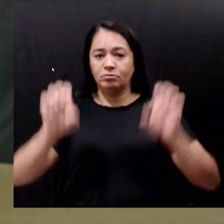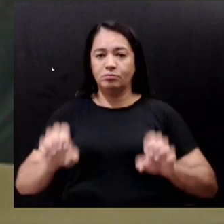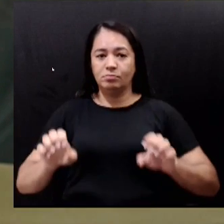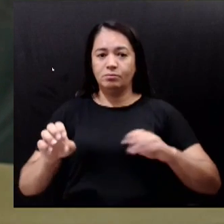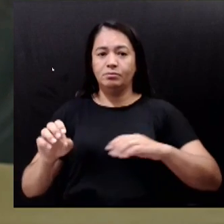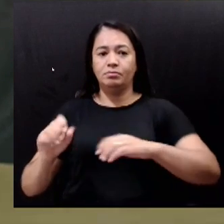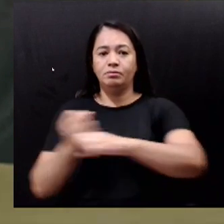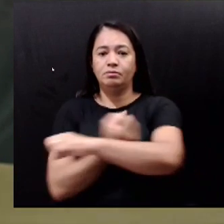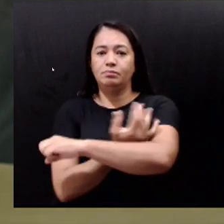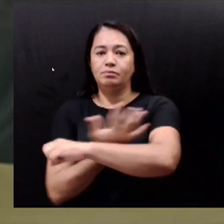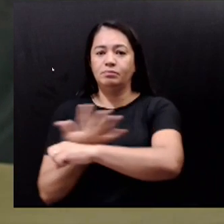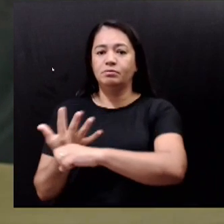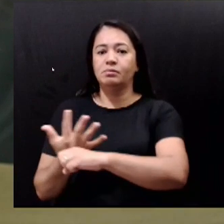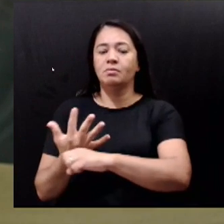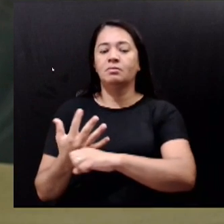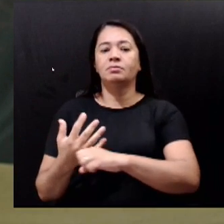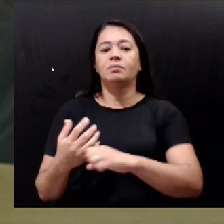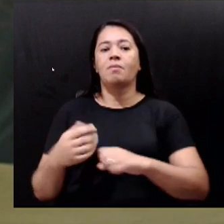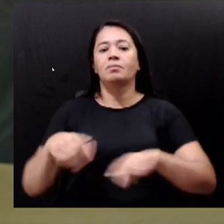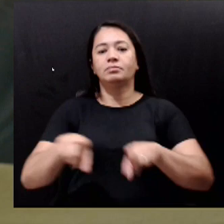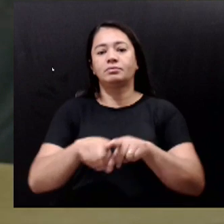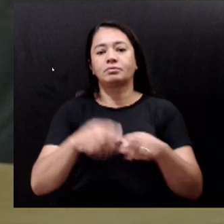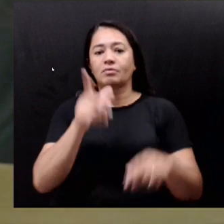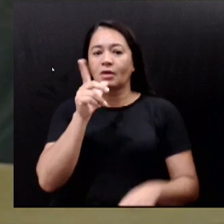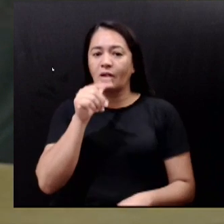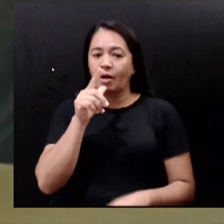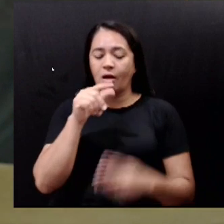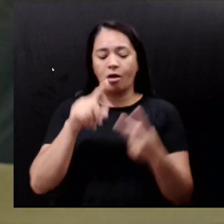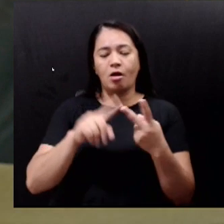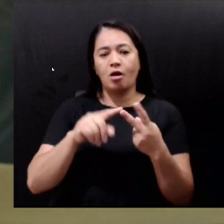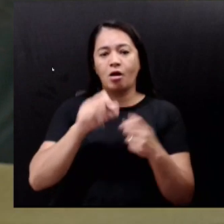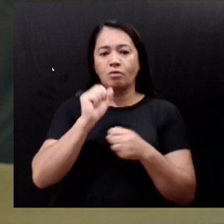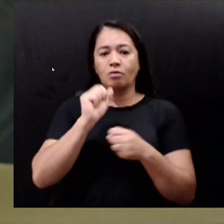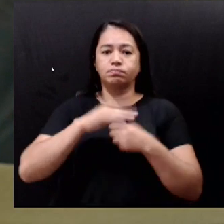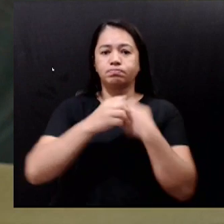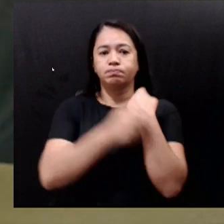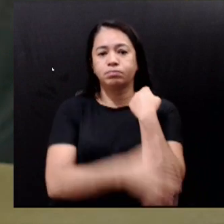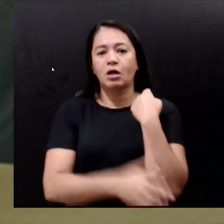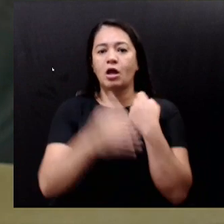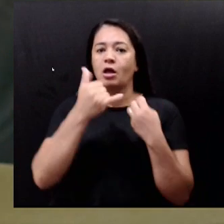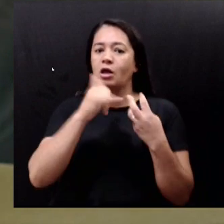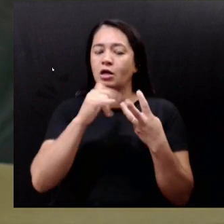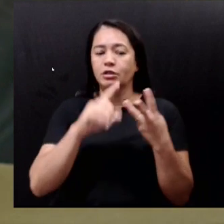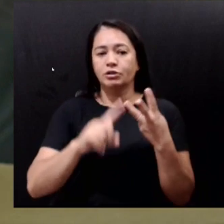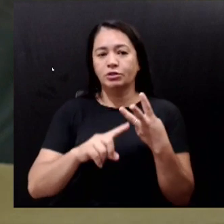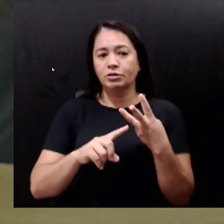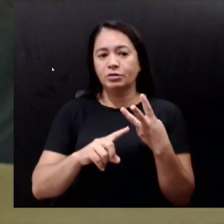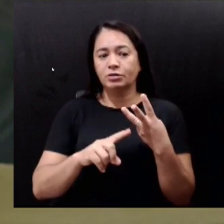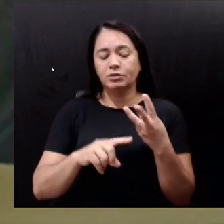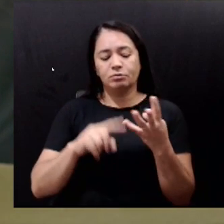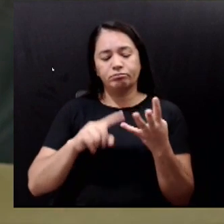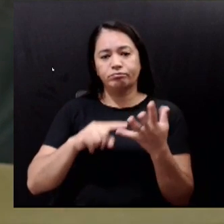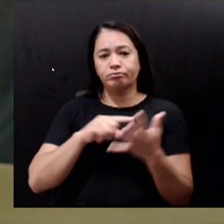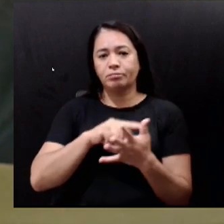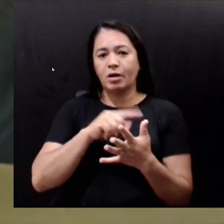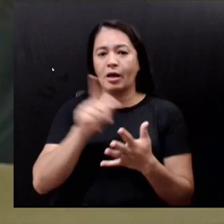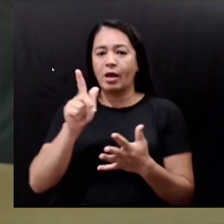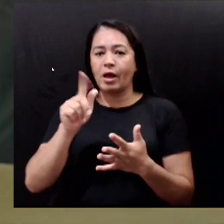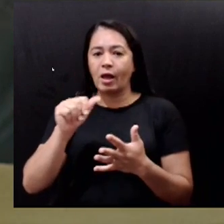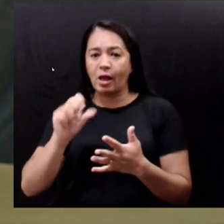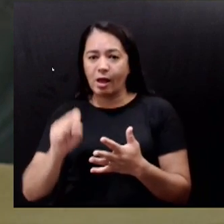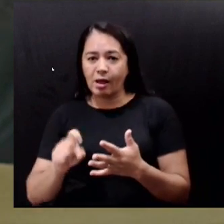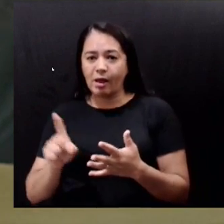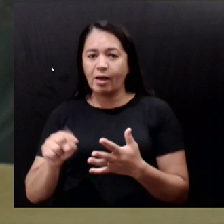redes de abastecimento de água, esgoto, energia elétrica, águas pluviais, gás canalizado, entre outros.